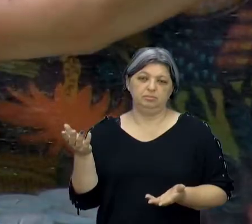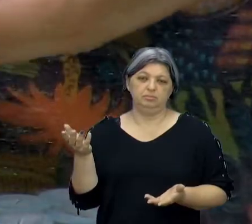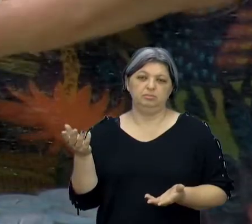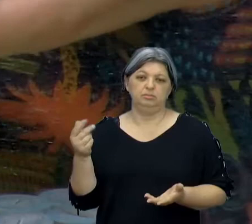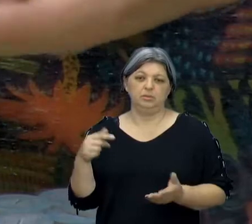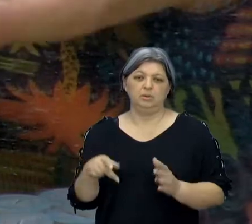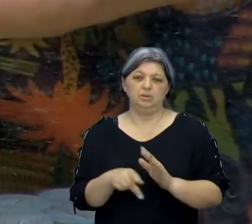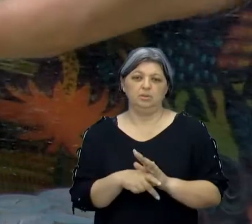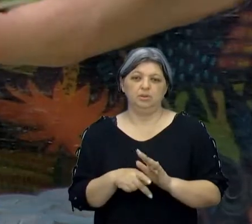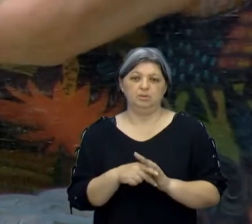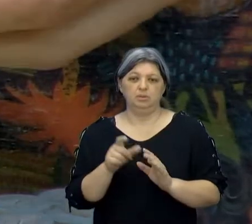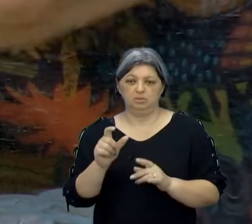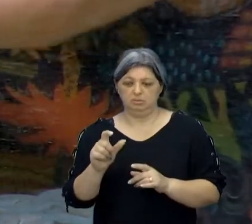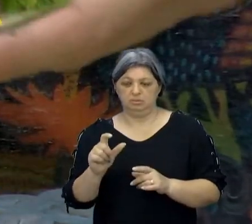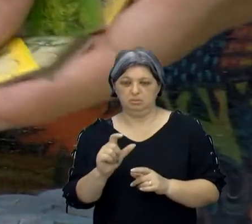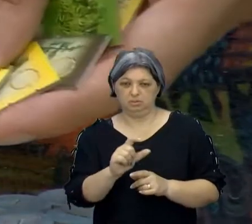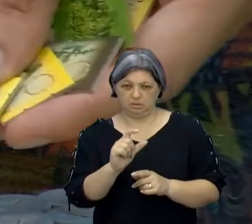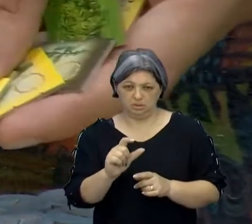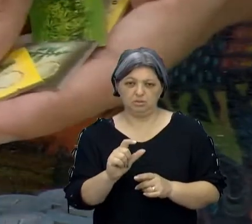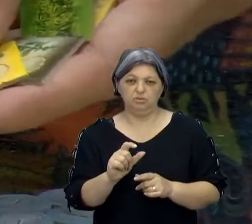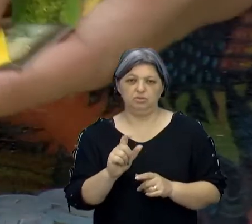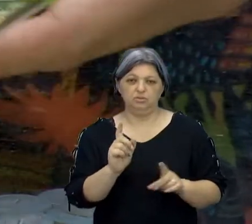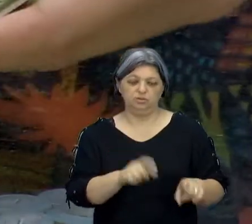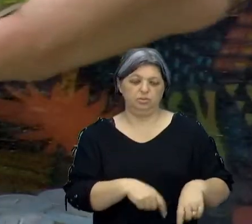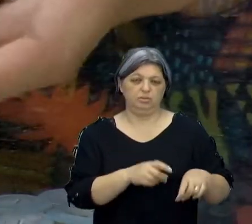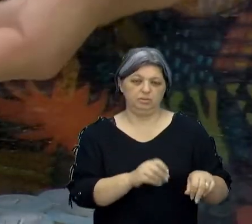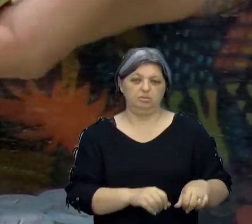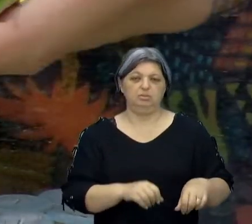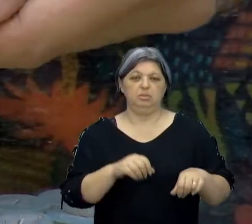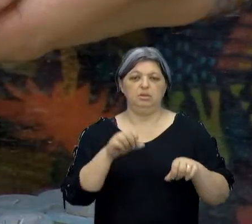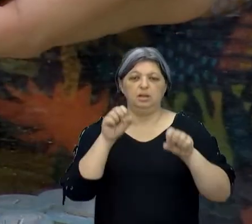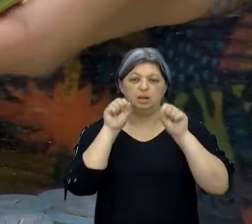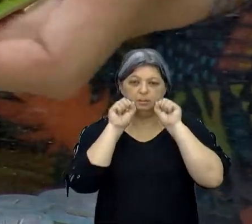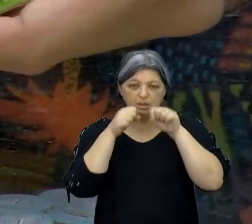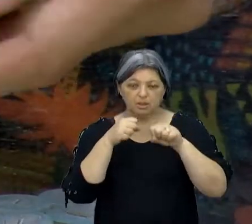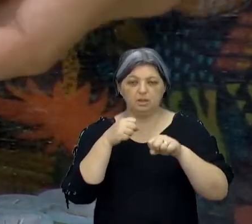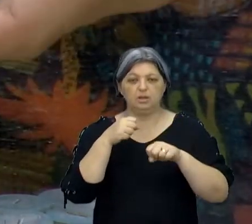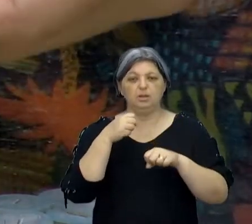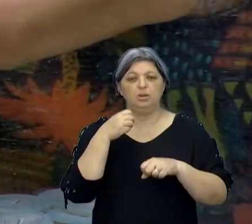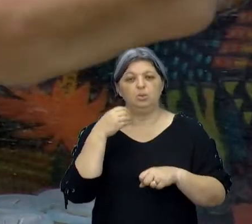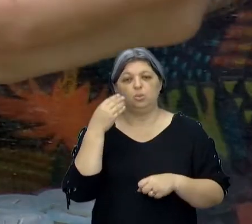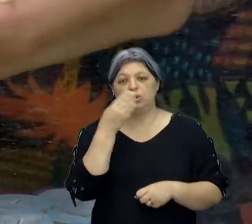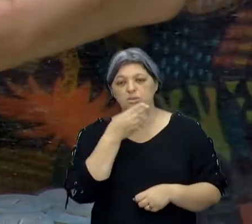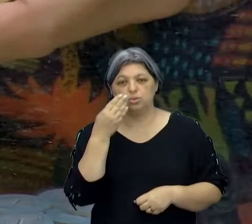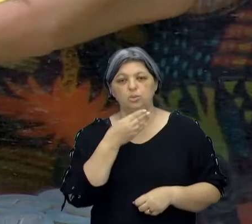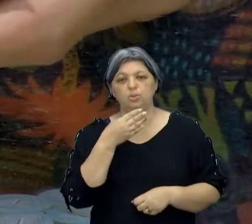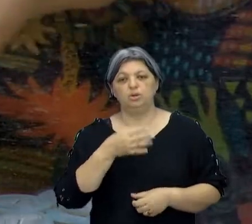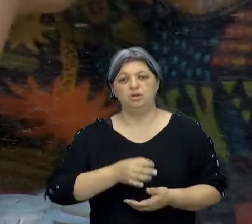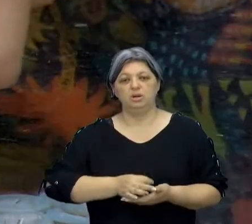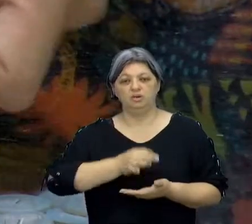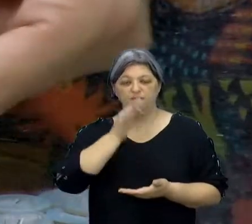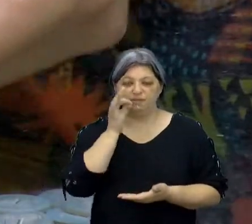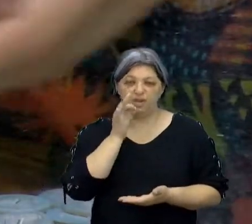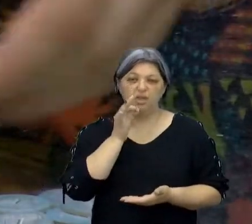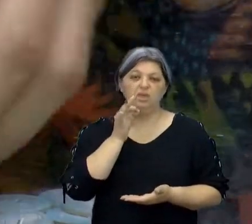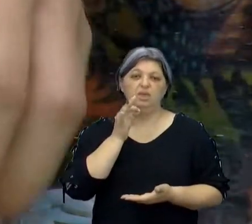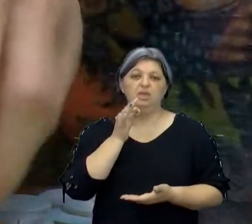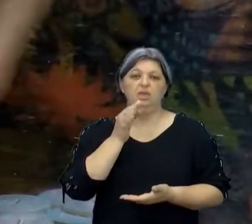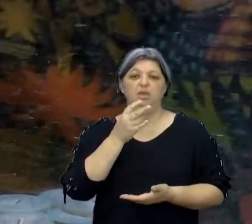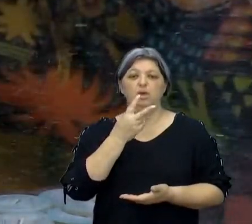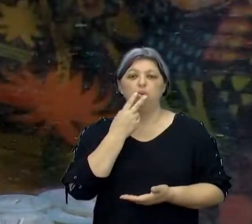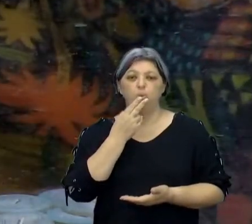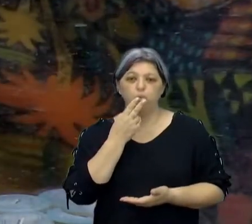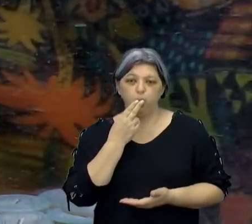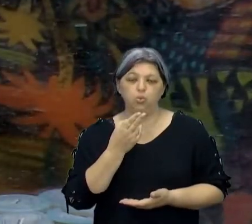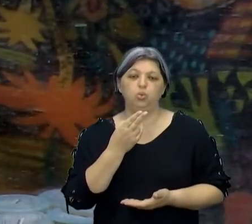os tiles de plantação. Então a gente tem plantação de milho, de açúcar, de café, de tabaco